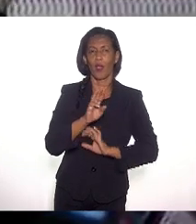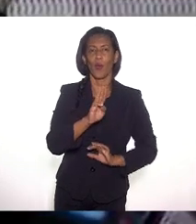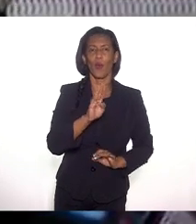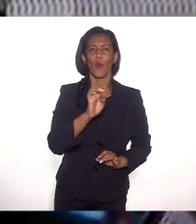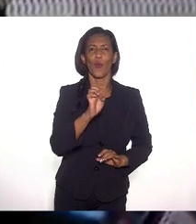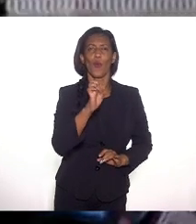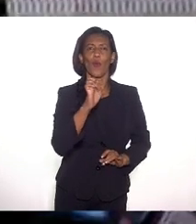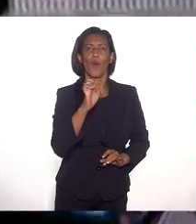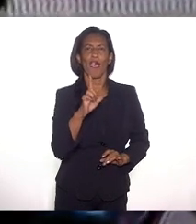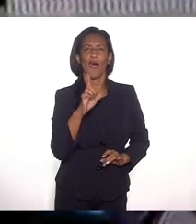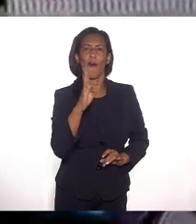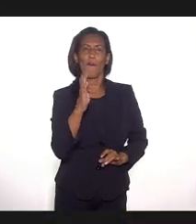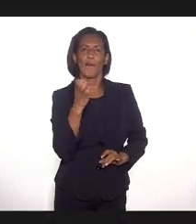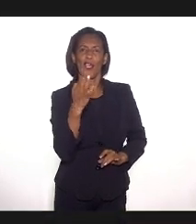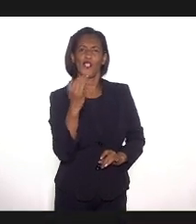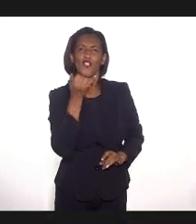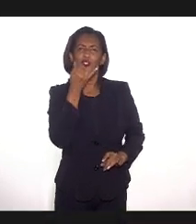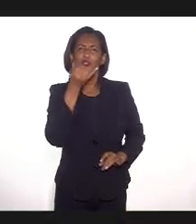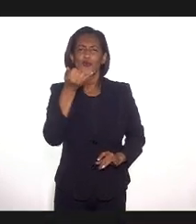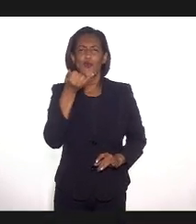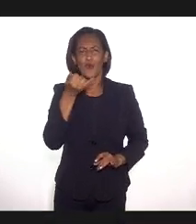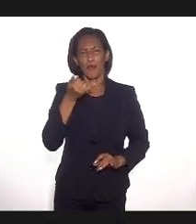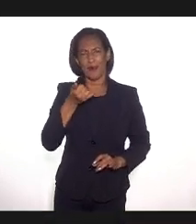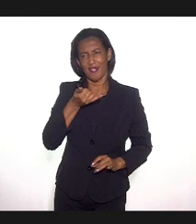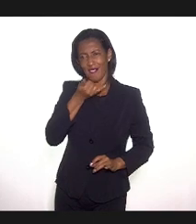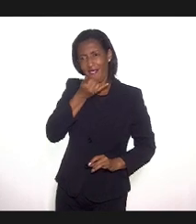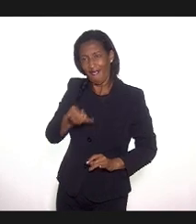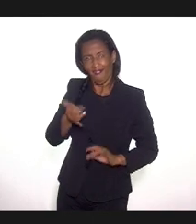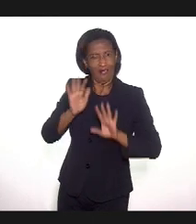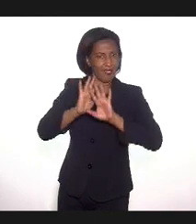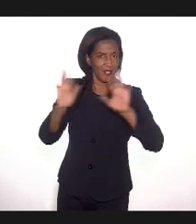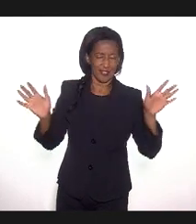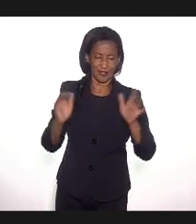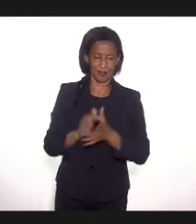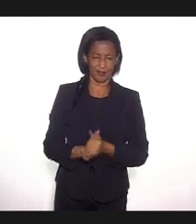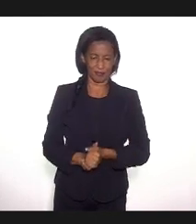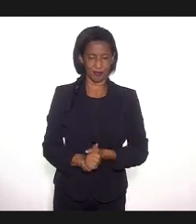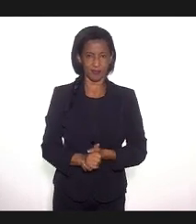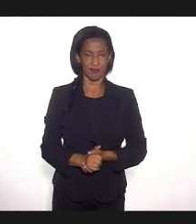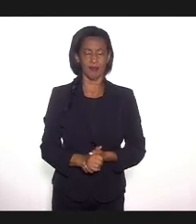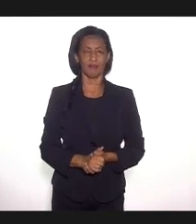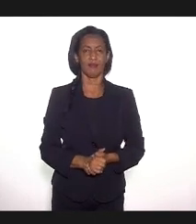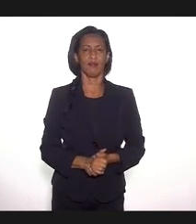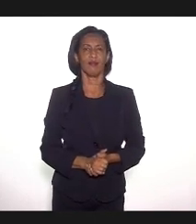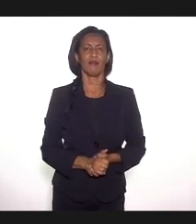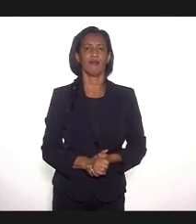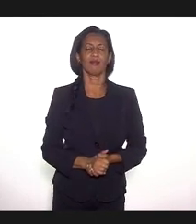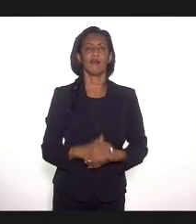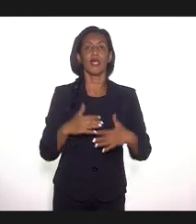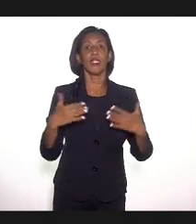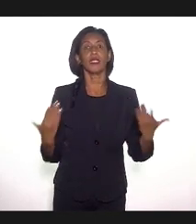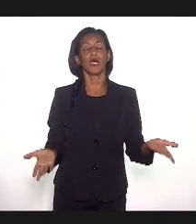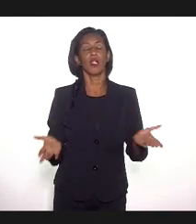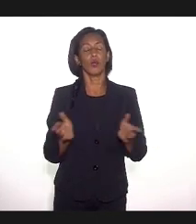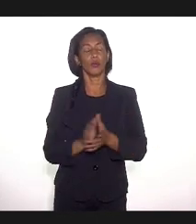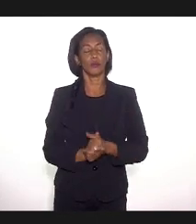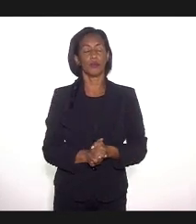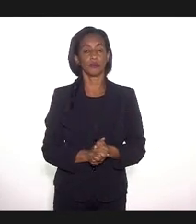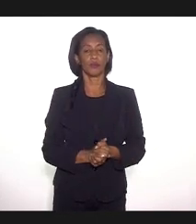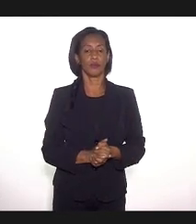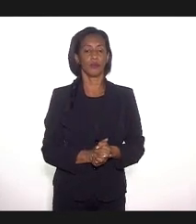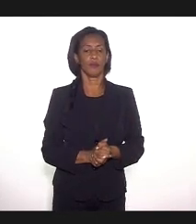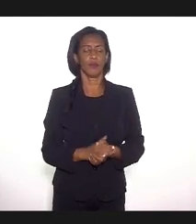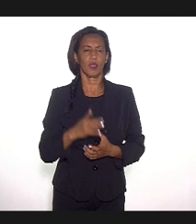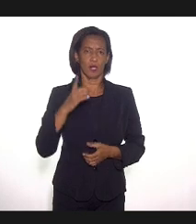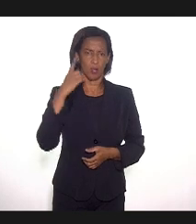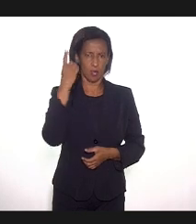Helbert, desculpe, eu me enganei. Obrigado, Mônica Francisco. Deputado Helbert. Então,